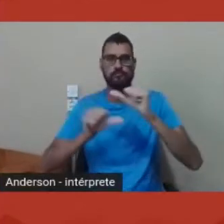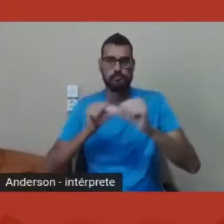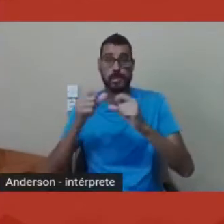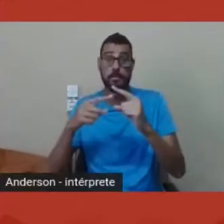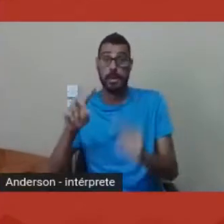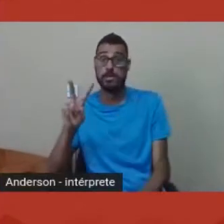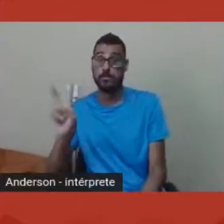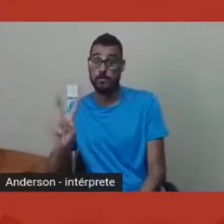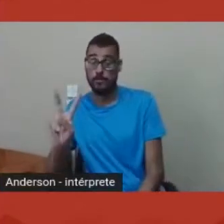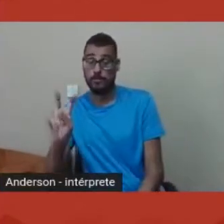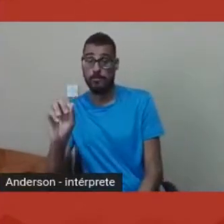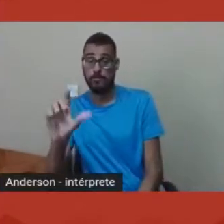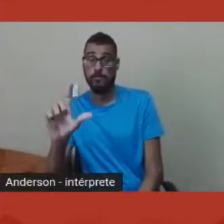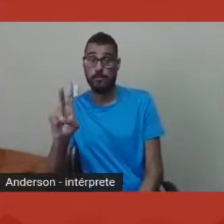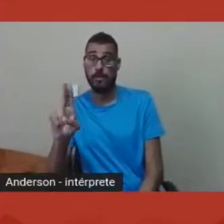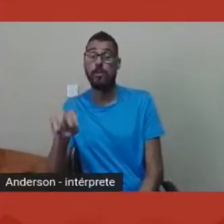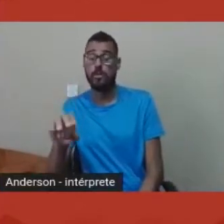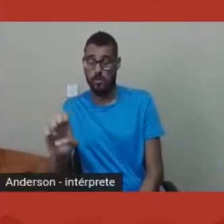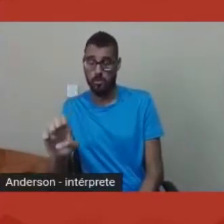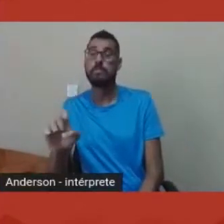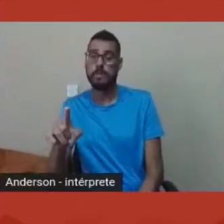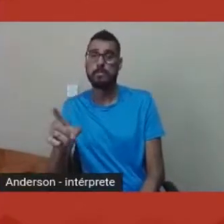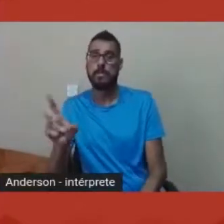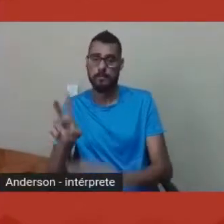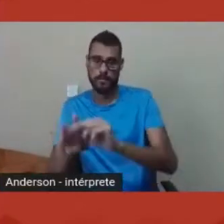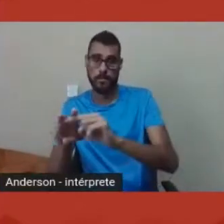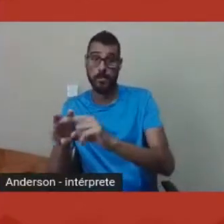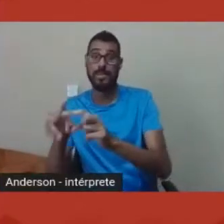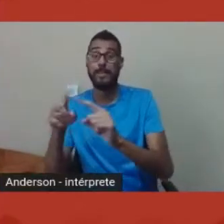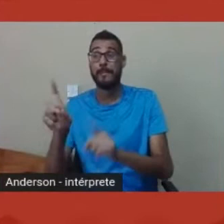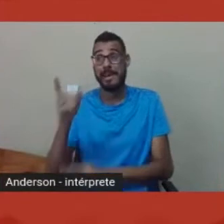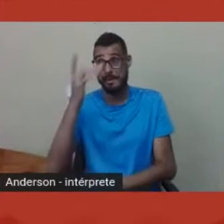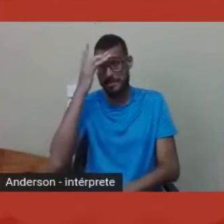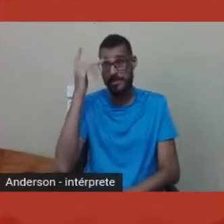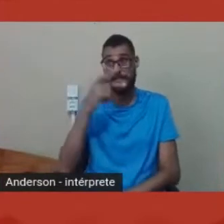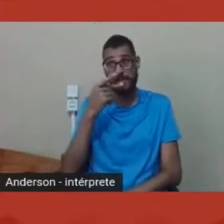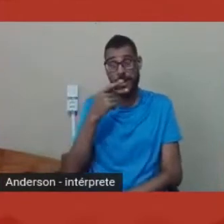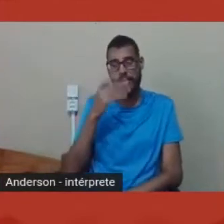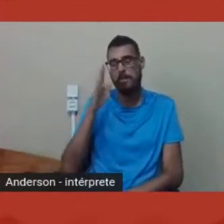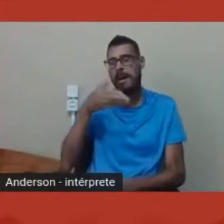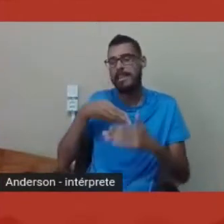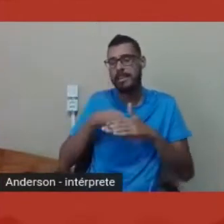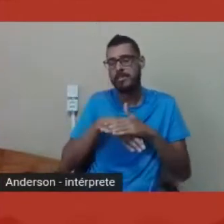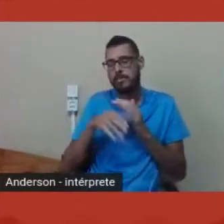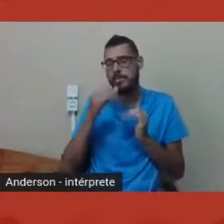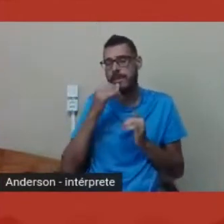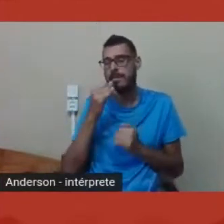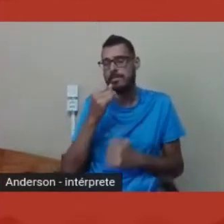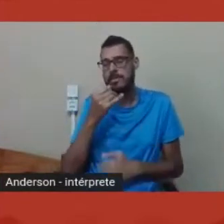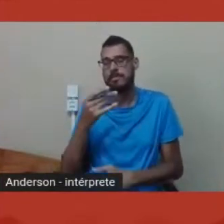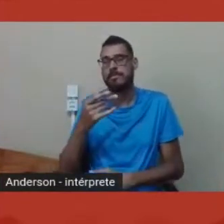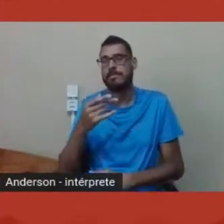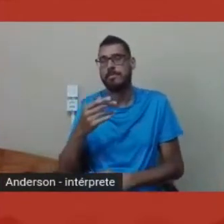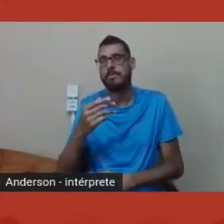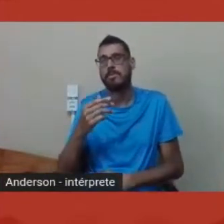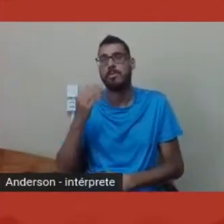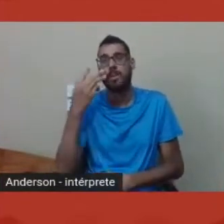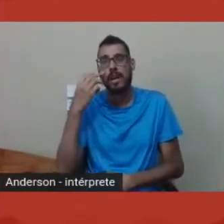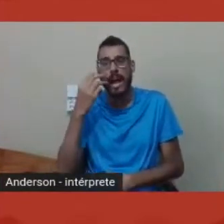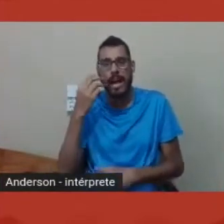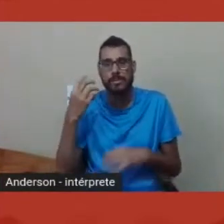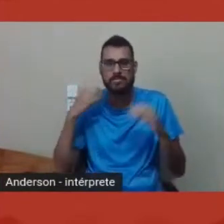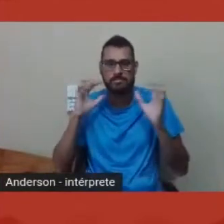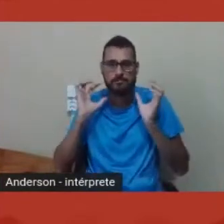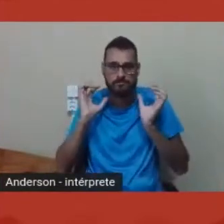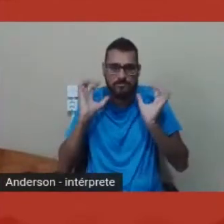mais familiaridade com gato falaram que o gato, ele arrepia, e aí